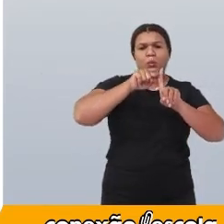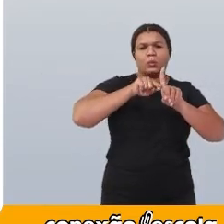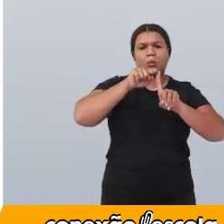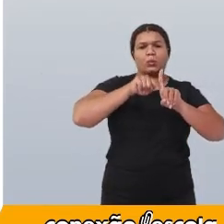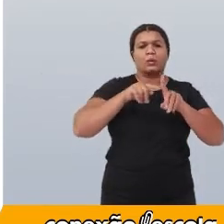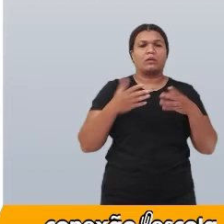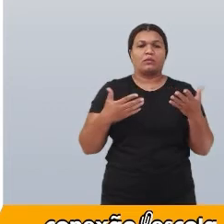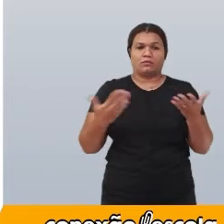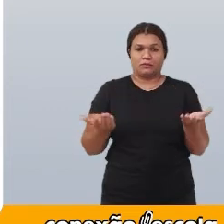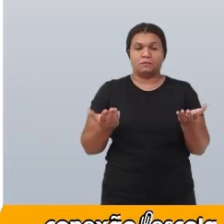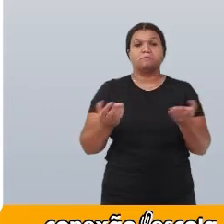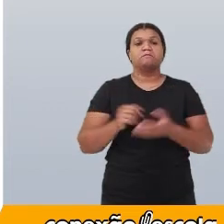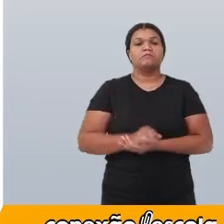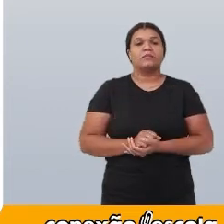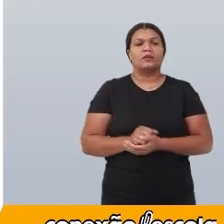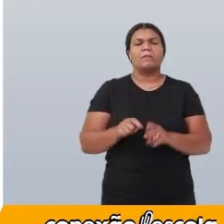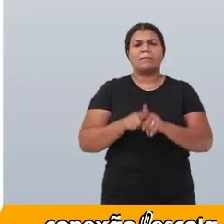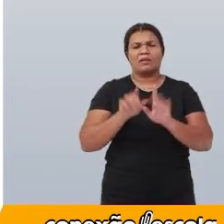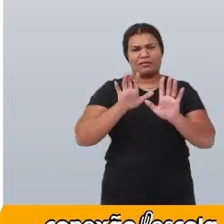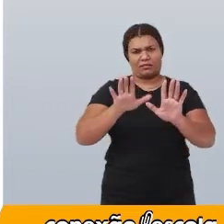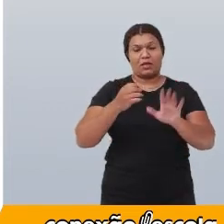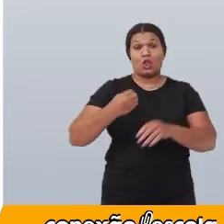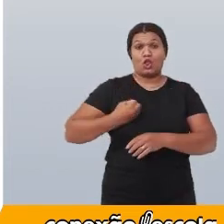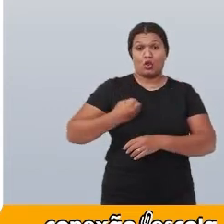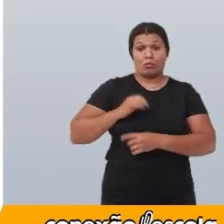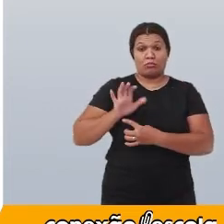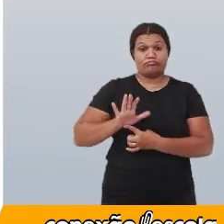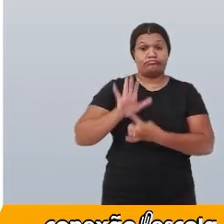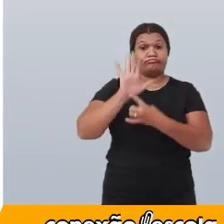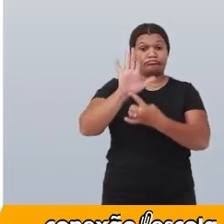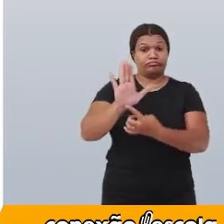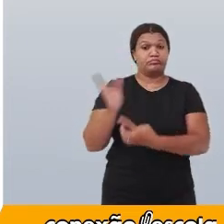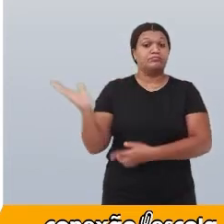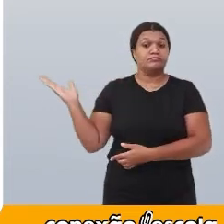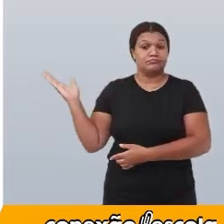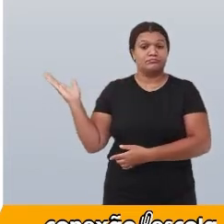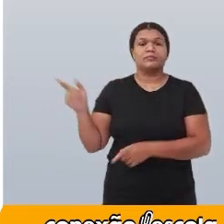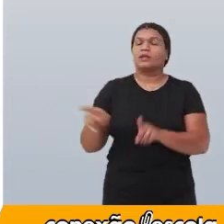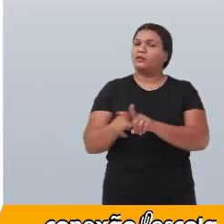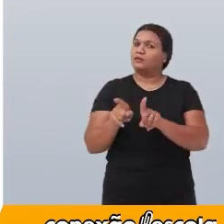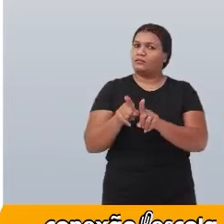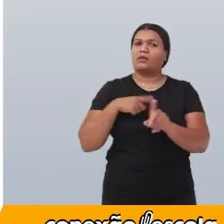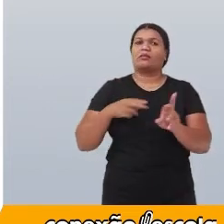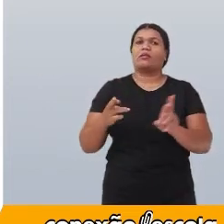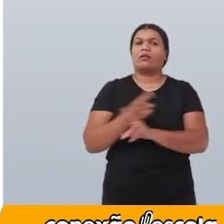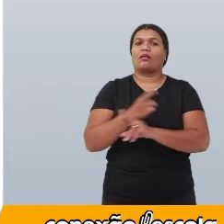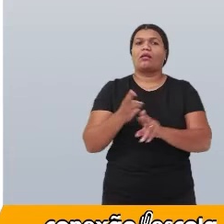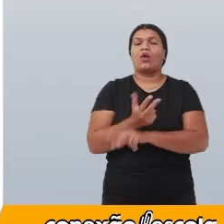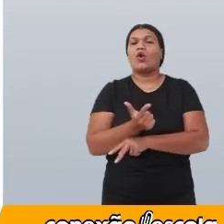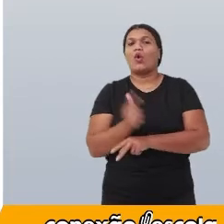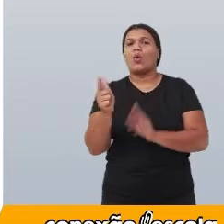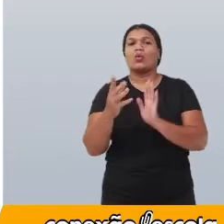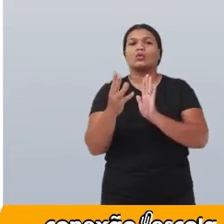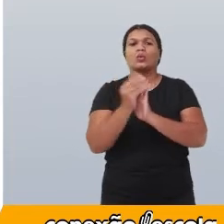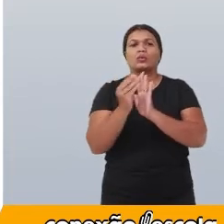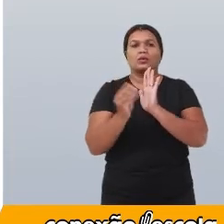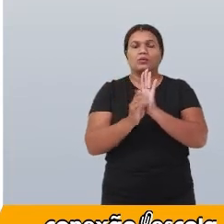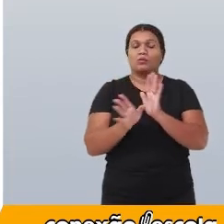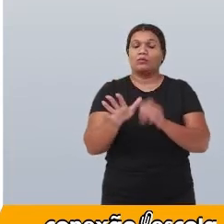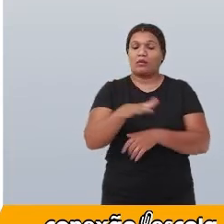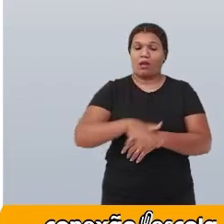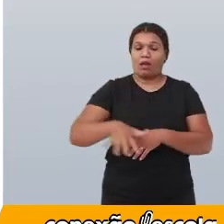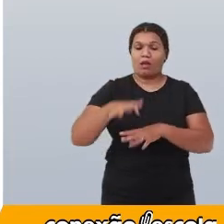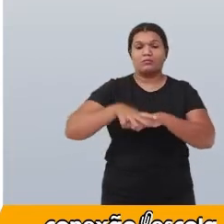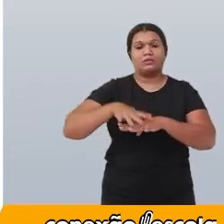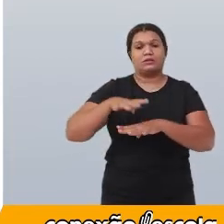Mas esse número que está sendo apresentado aqui também tem relação com outro conteúdo da